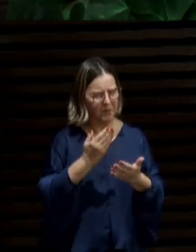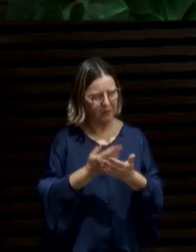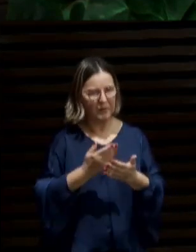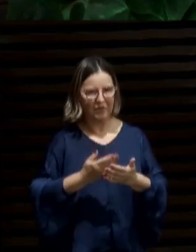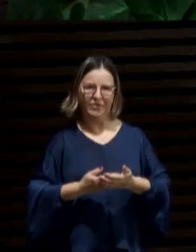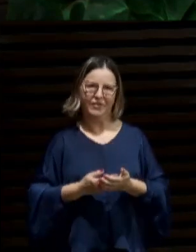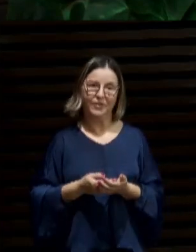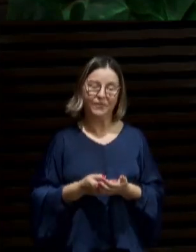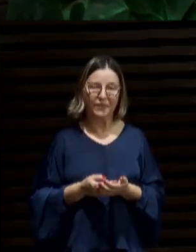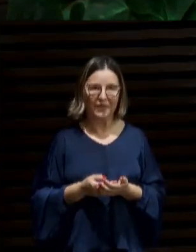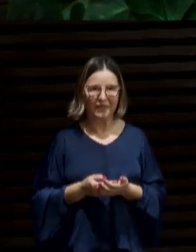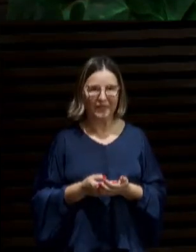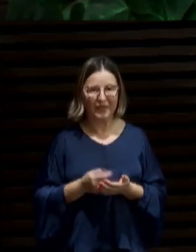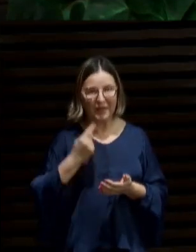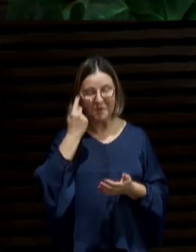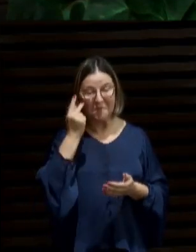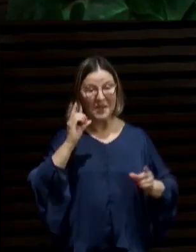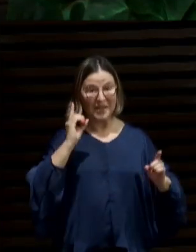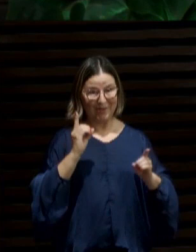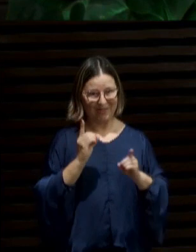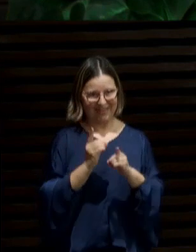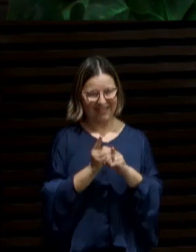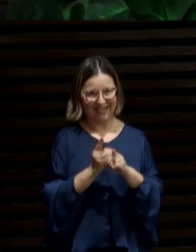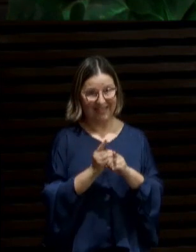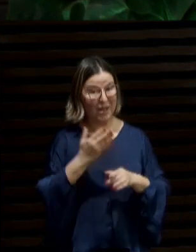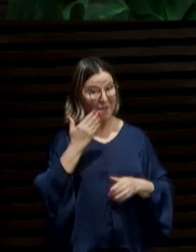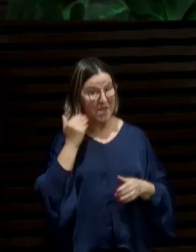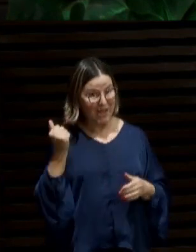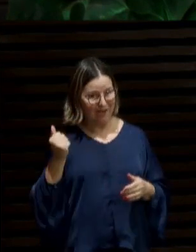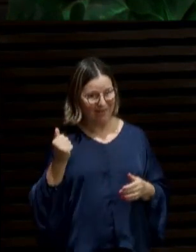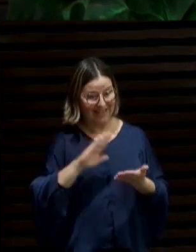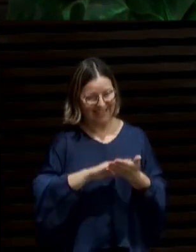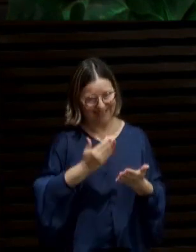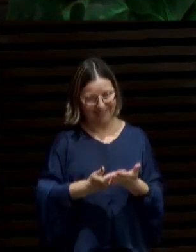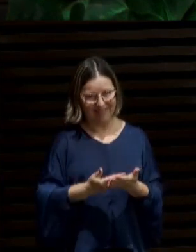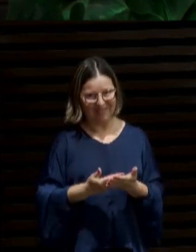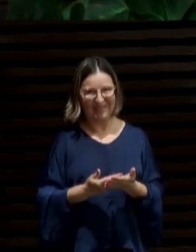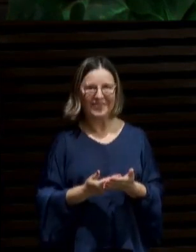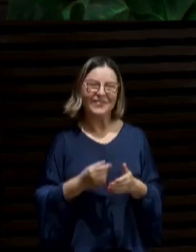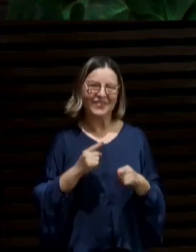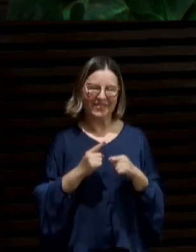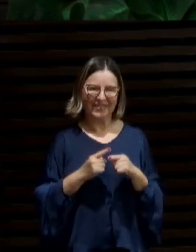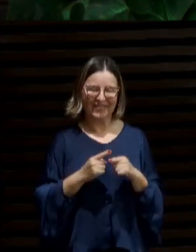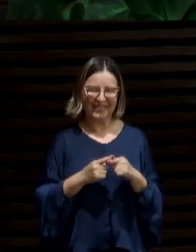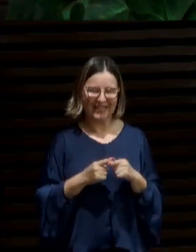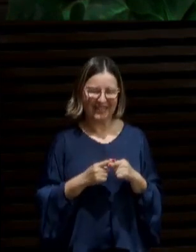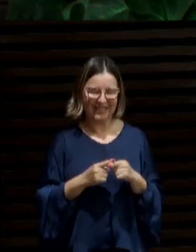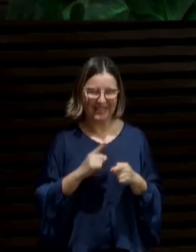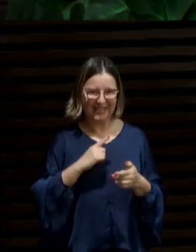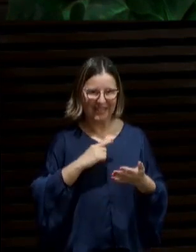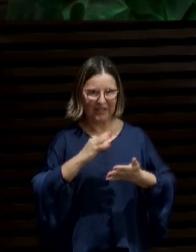sistematizar para poder encontrar a melhor forma, porque tem o texto